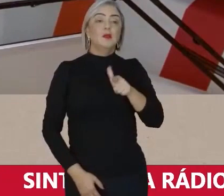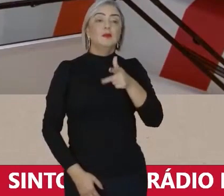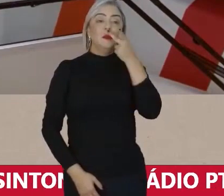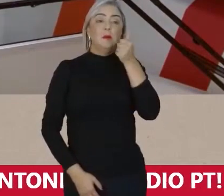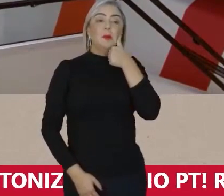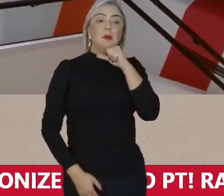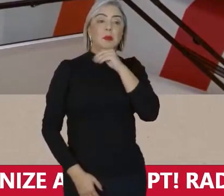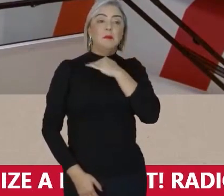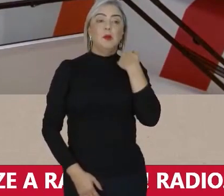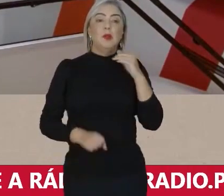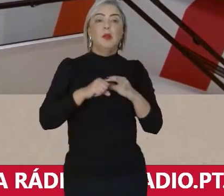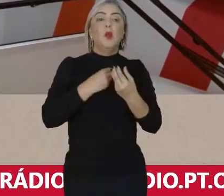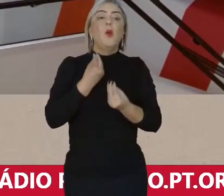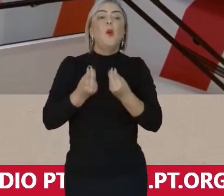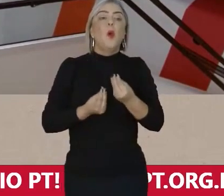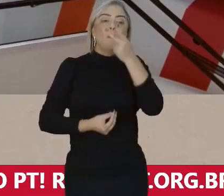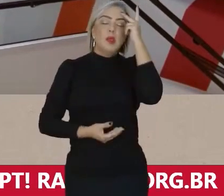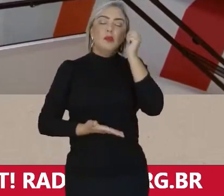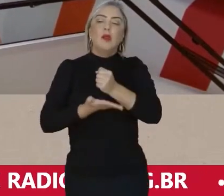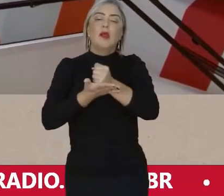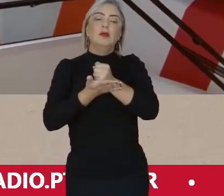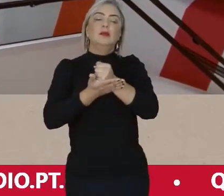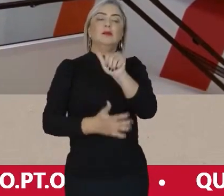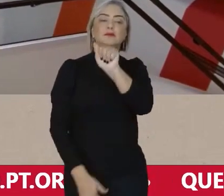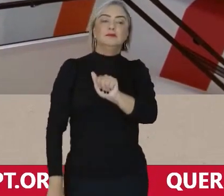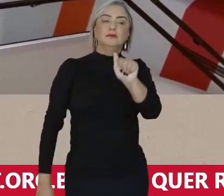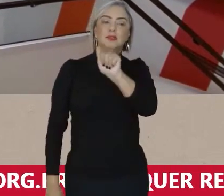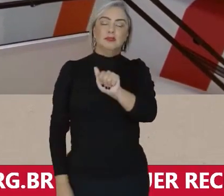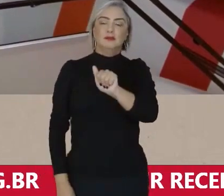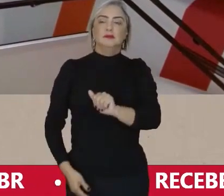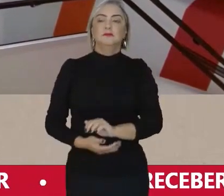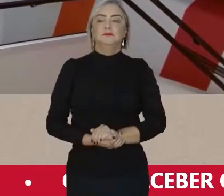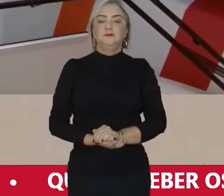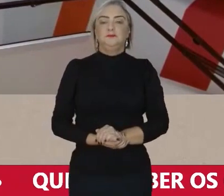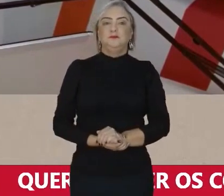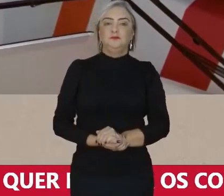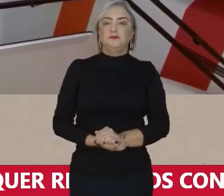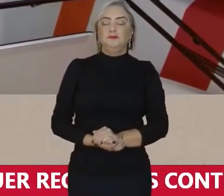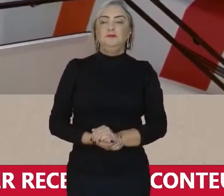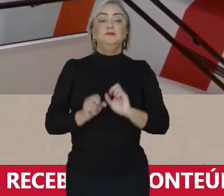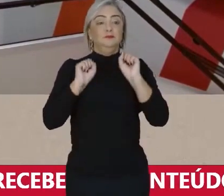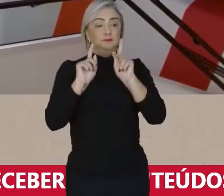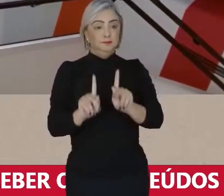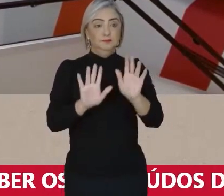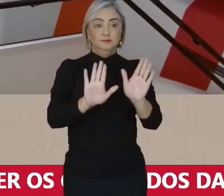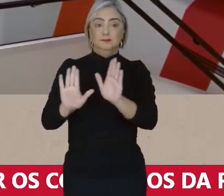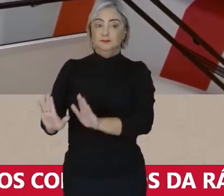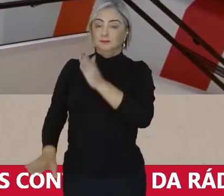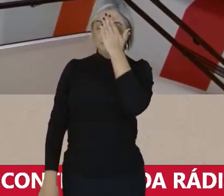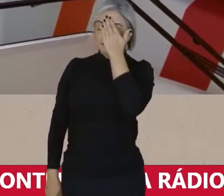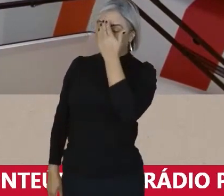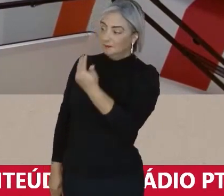da campanha, fala como as pessoas podem contribuir também com a associação. Renato, por favor. Ok, agradeço